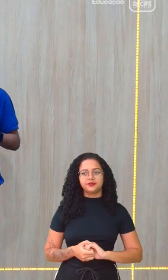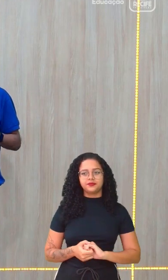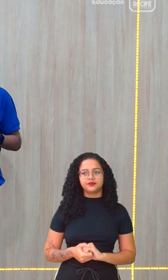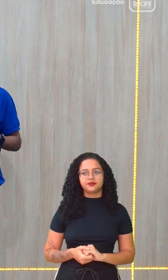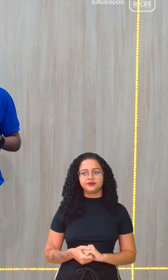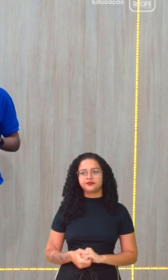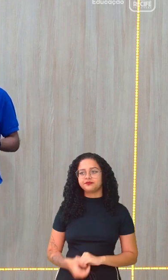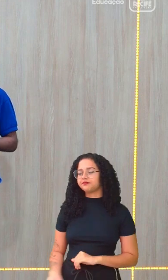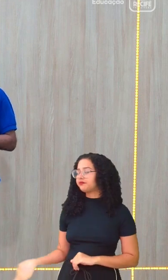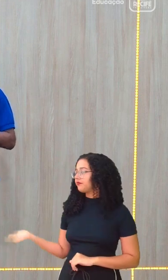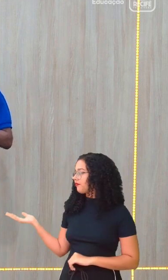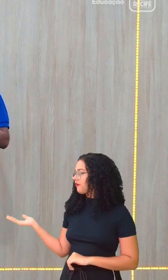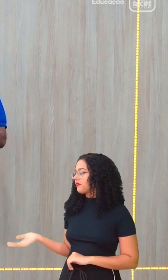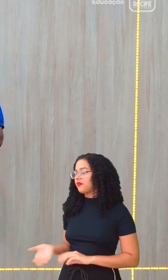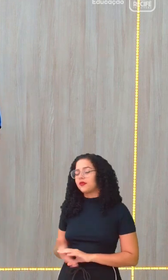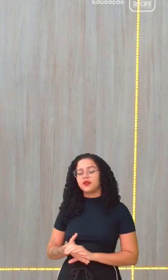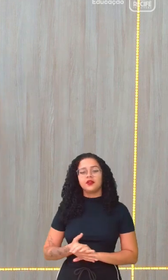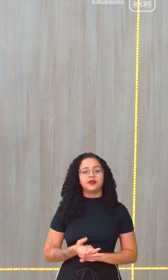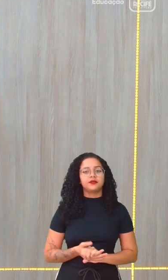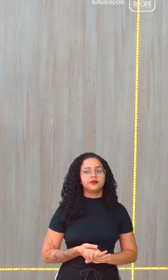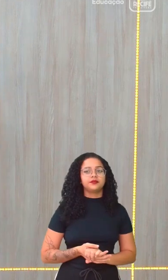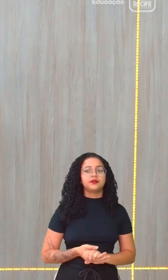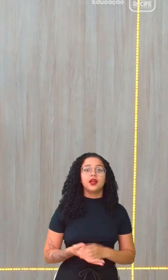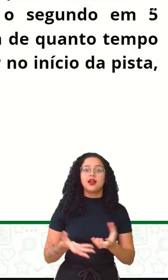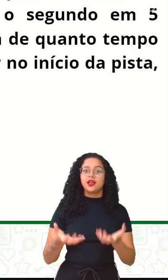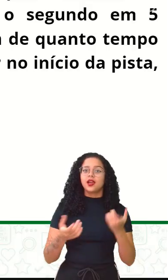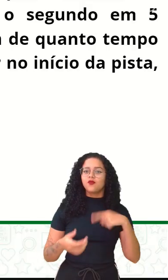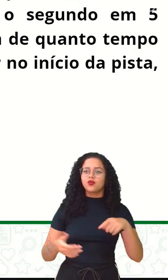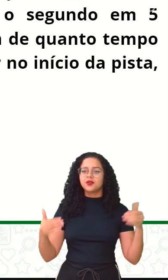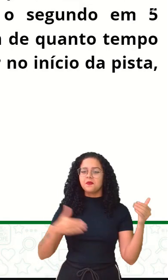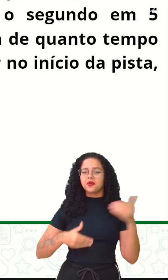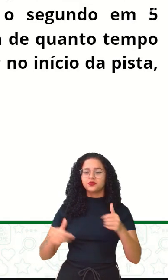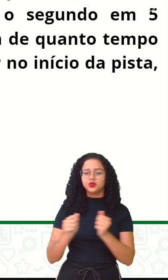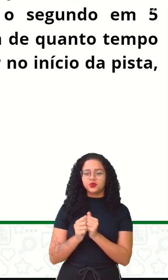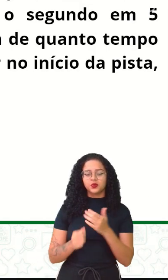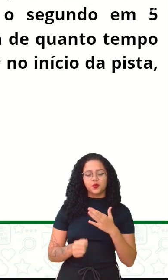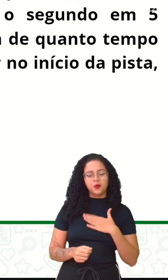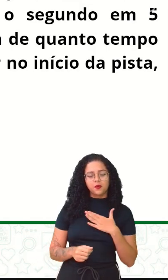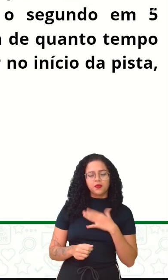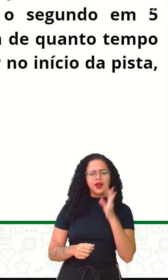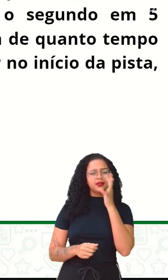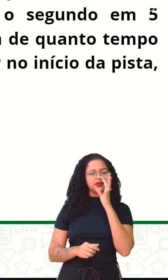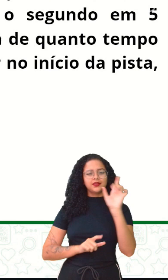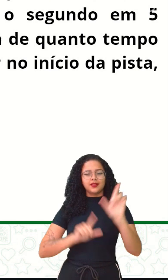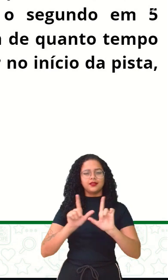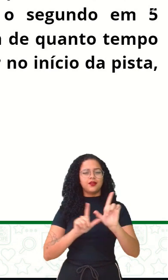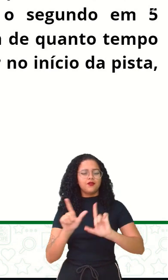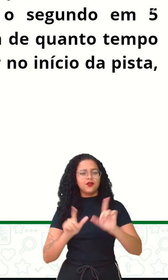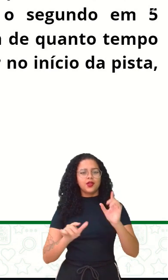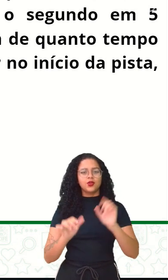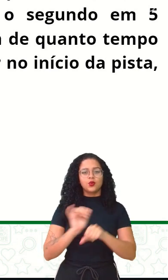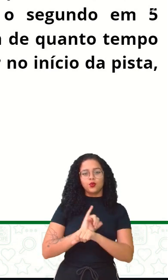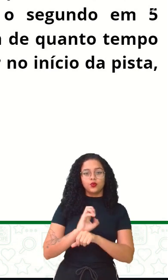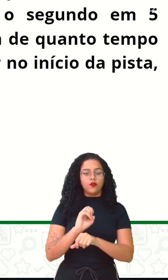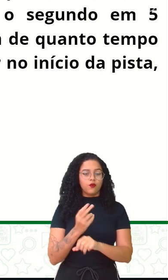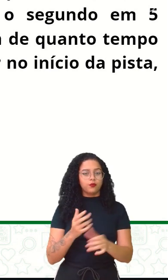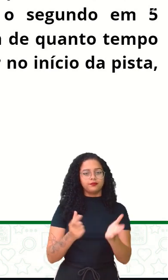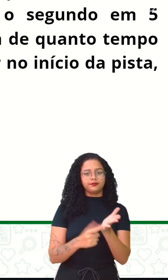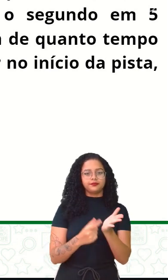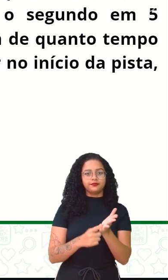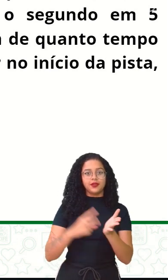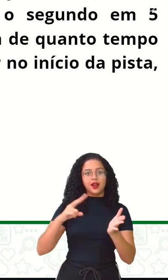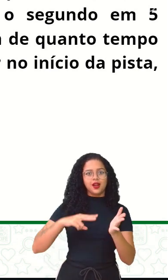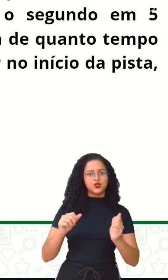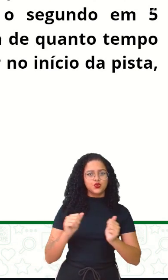Esse problema aí, para a gente ver direitinho. Eu quero que vocês participem comigo, que está assistindo aí na TV, ou no YouTube, ou via aplicativo. Preste atenção. Leia